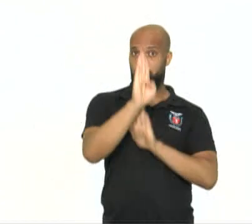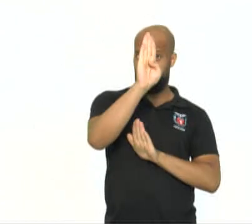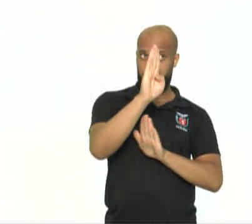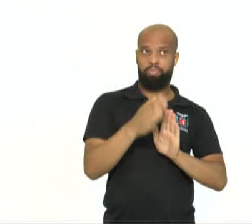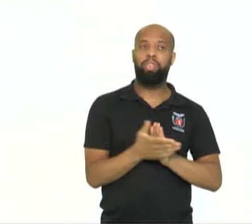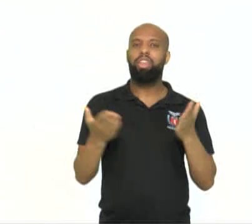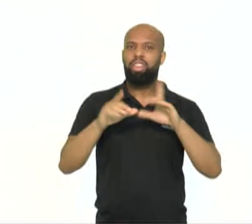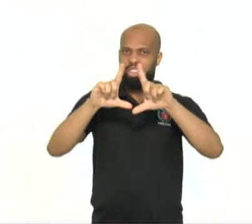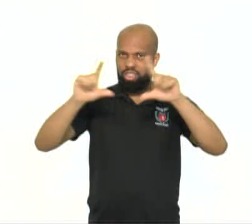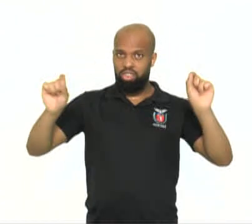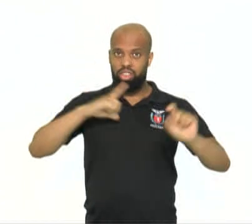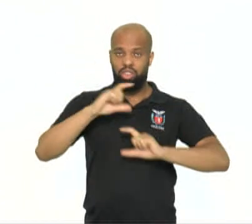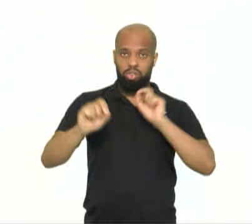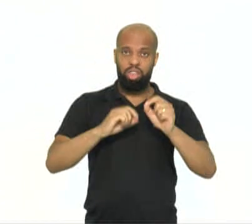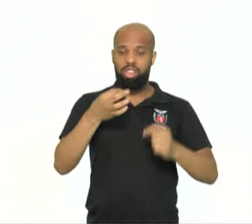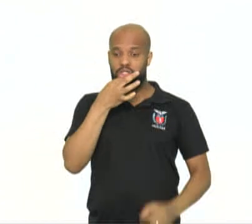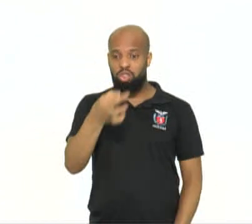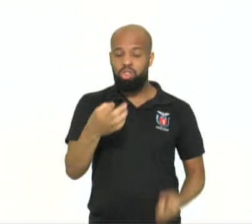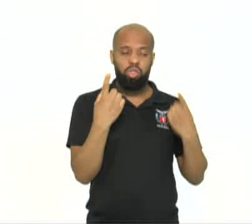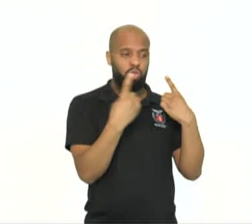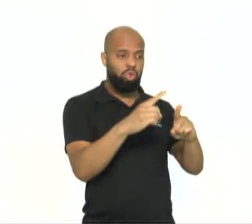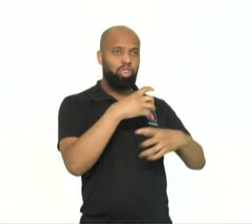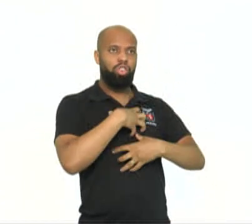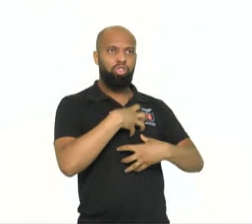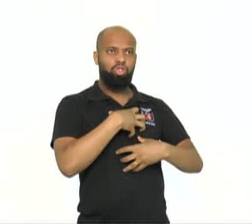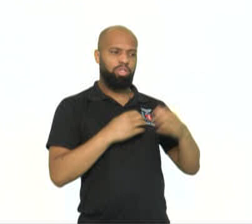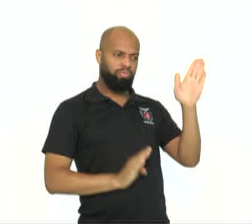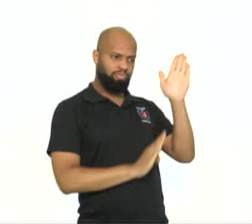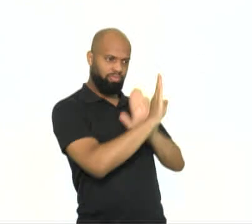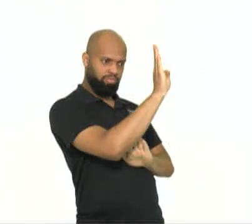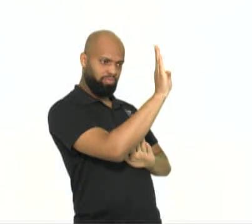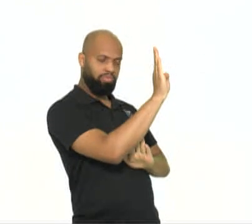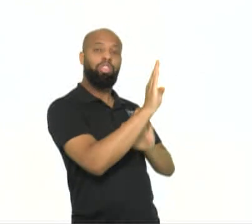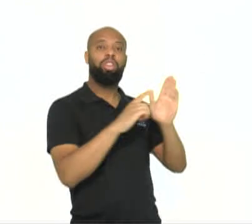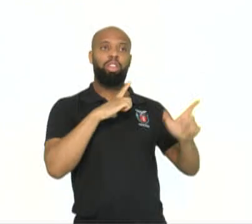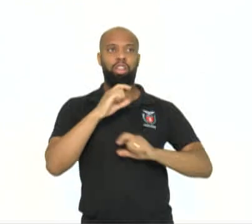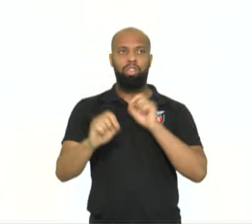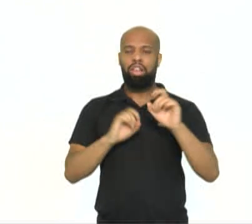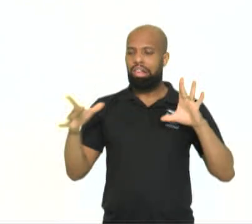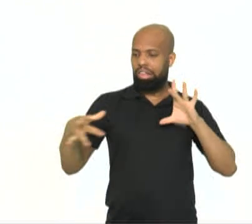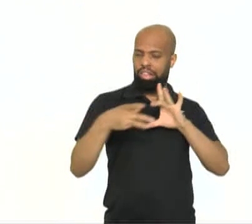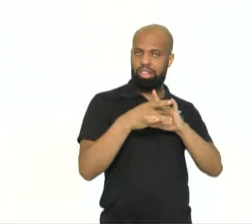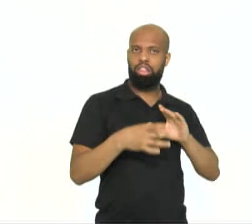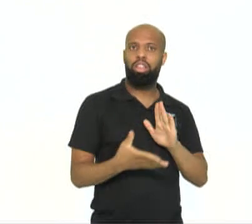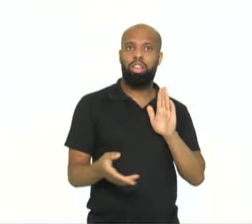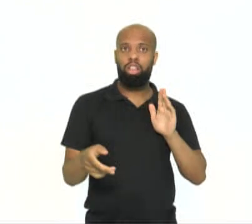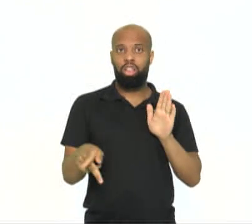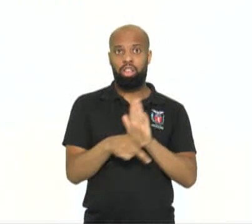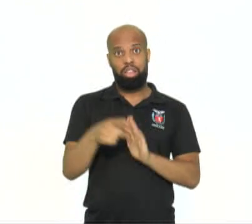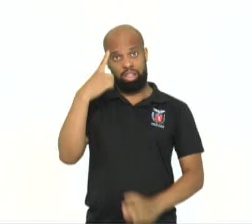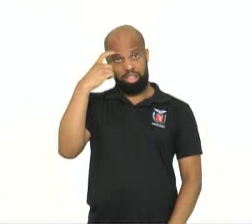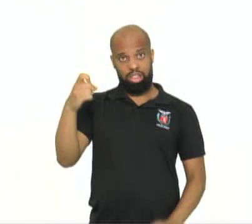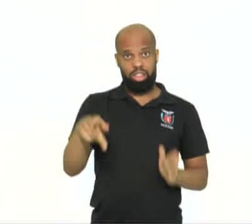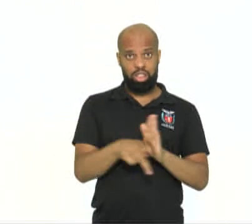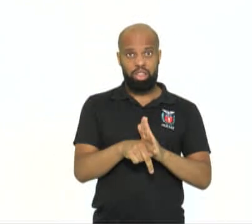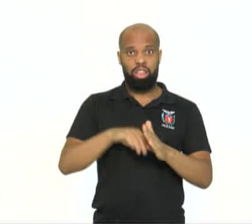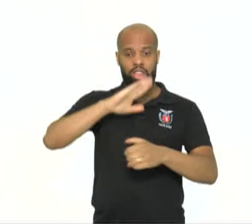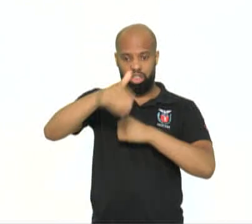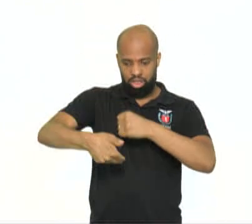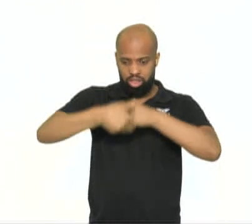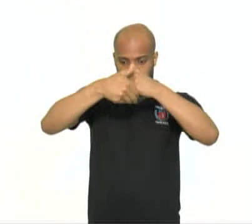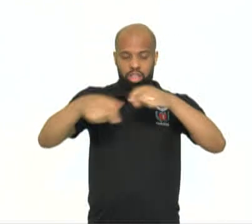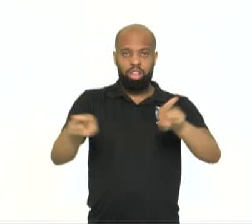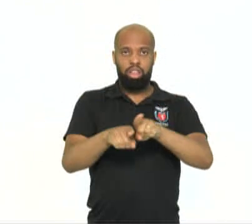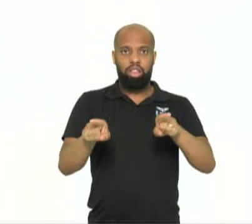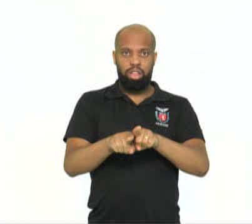Na tirinha, apresenta-se uma crítica à noção de progresso vinculada ao quê? Letra A, a ideia de sustentabilidade e suas